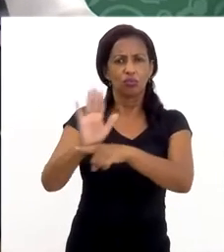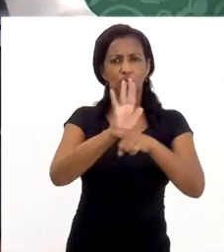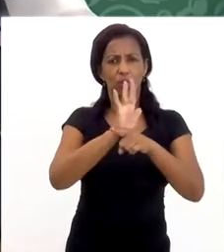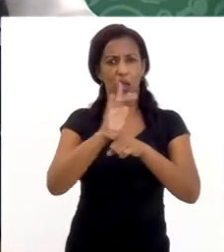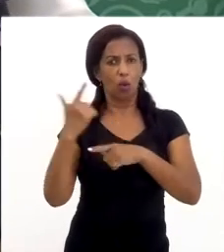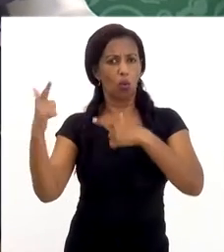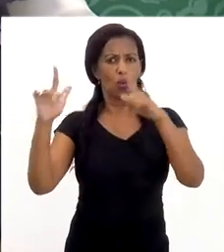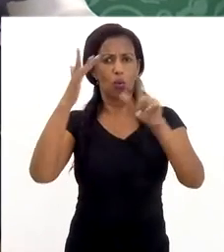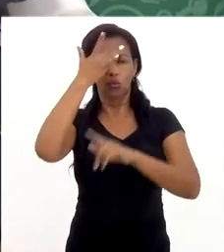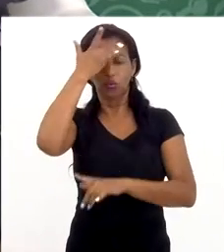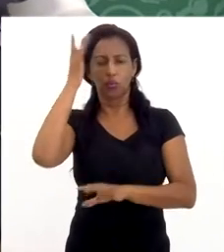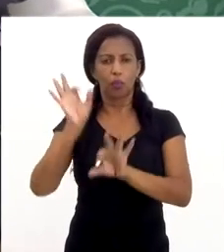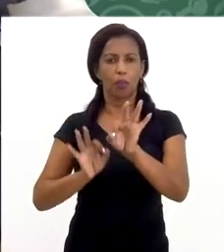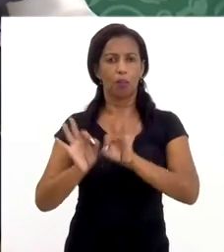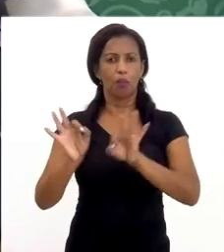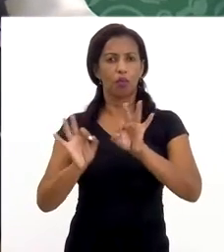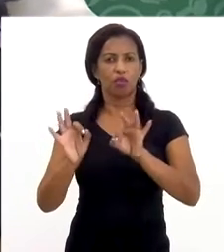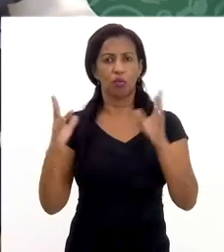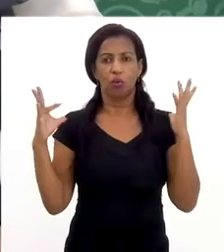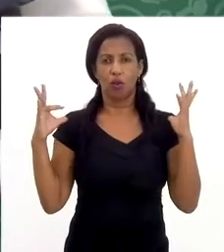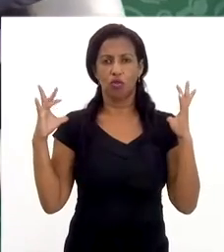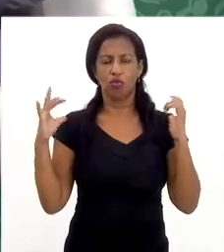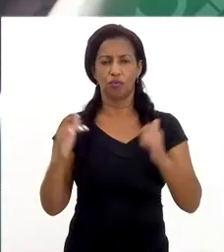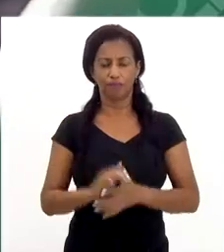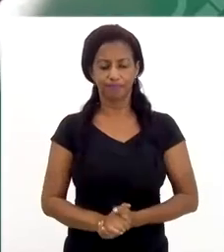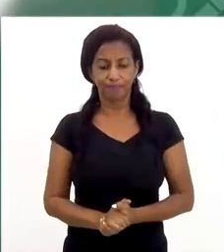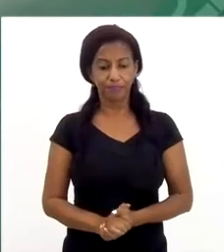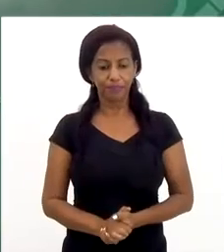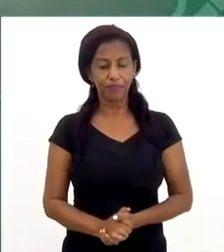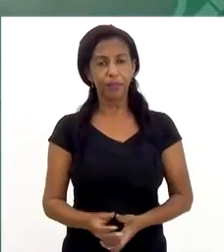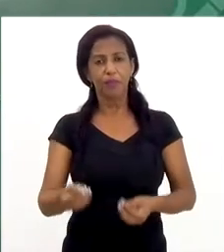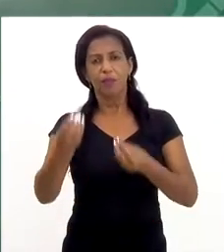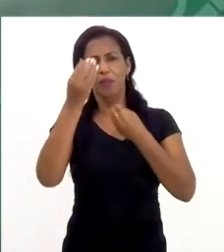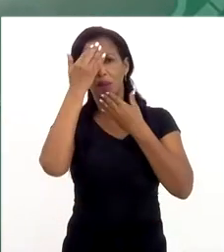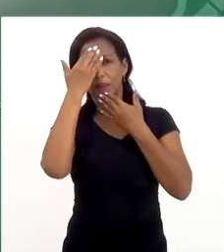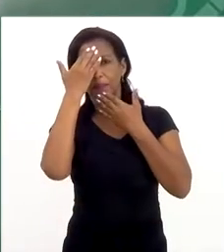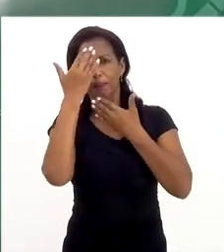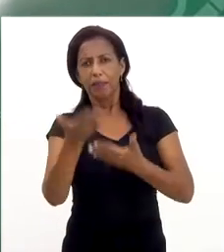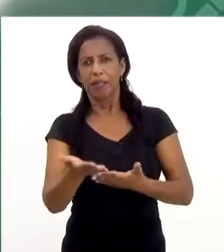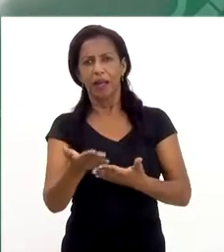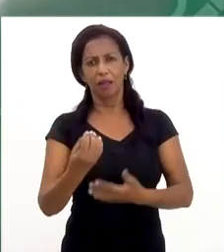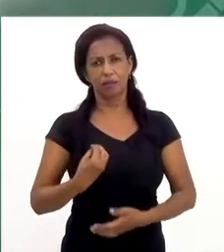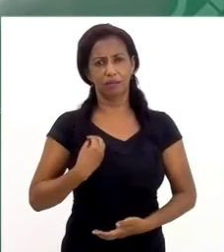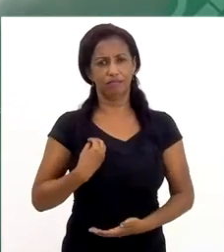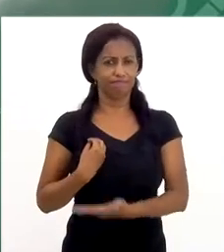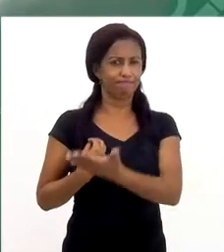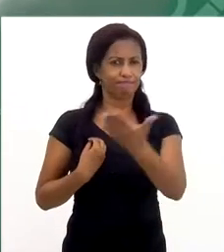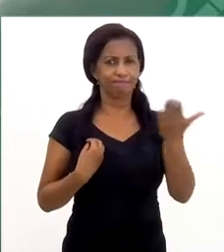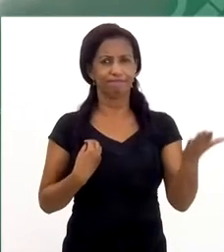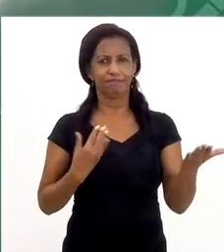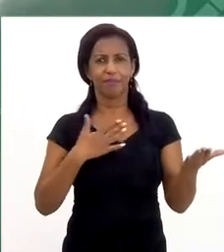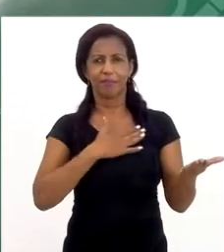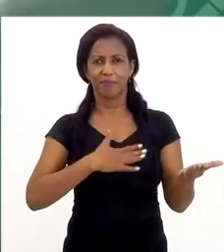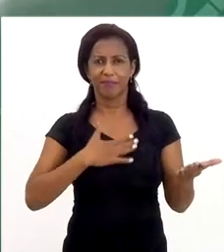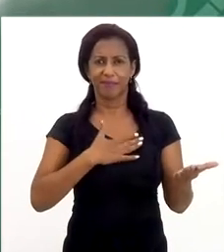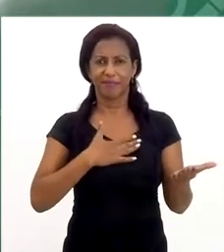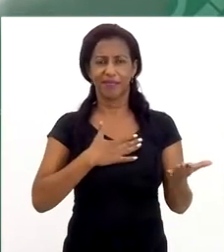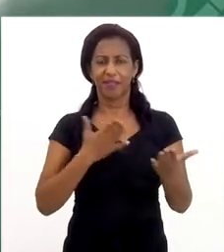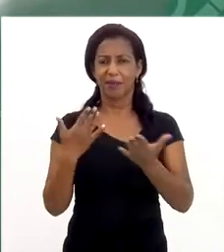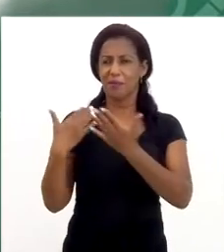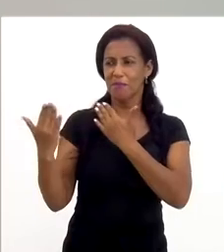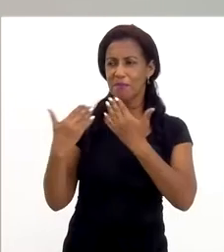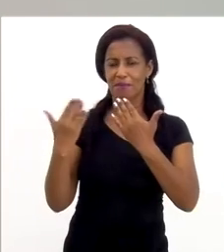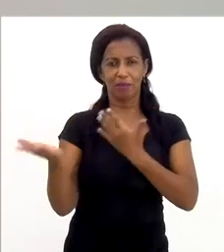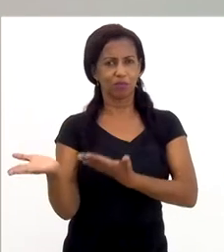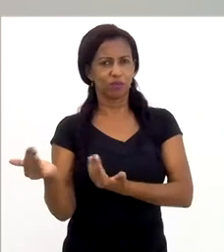outras vítimas através do projeto anjos gente muito obrigada pela presença de vocês sejam muito bem-vindas